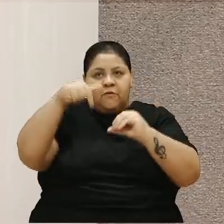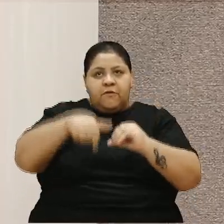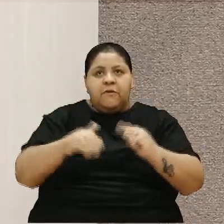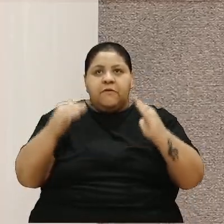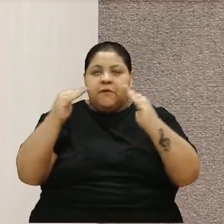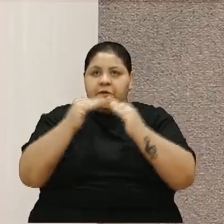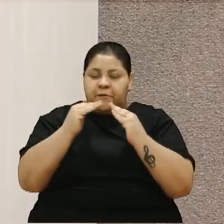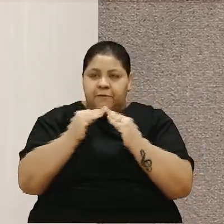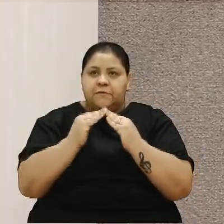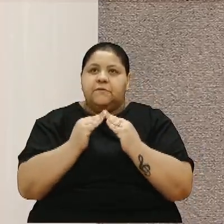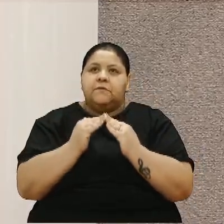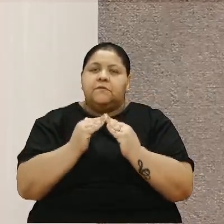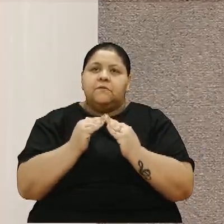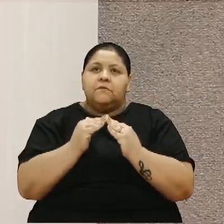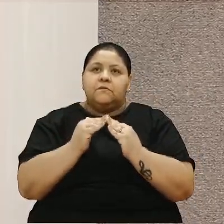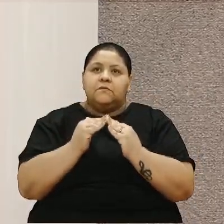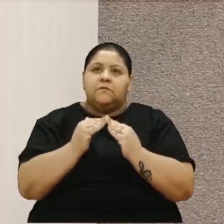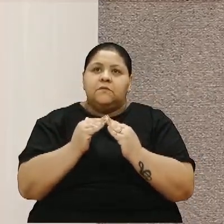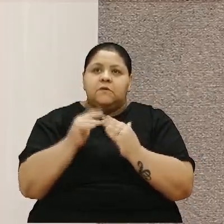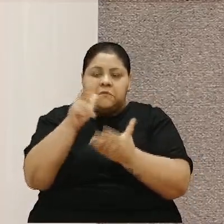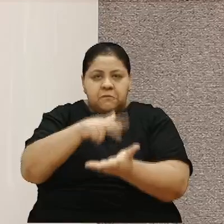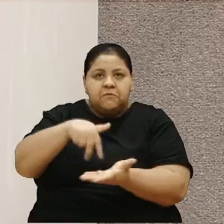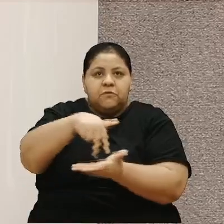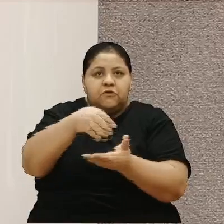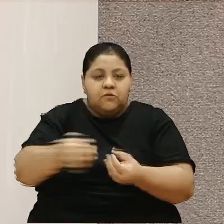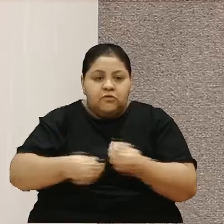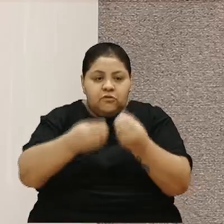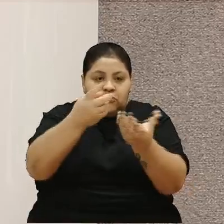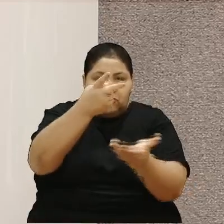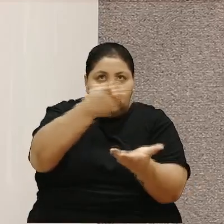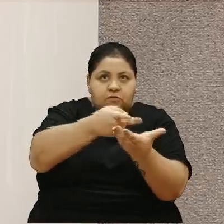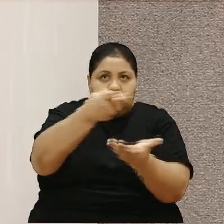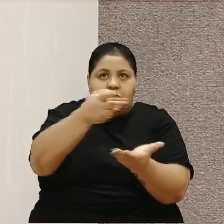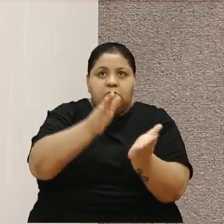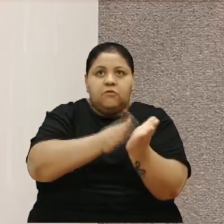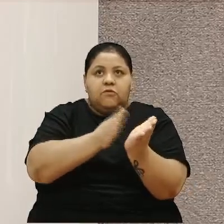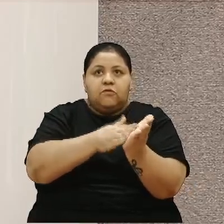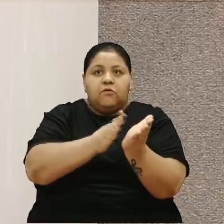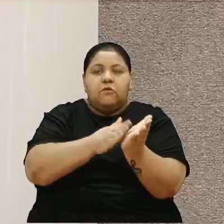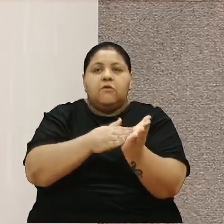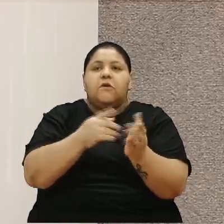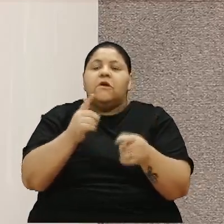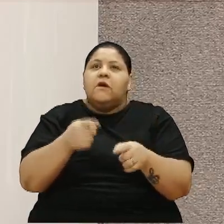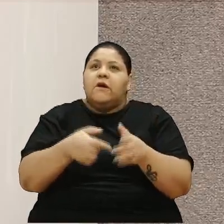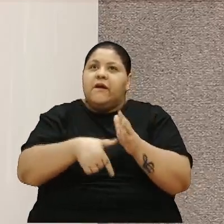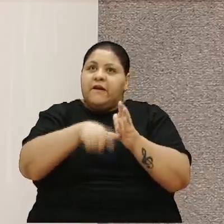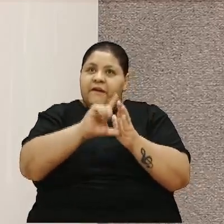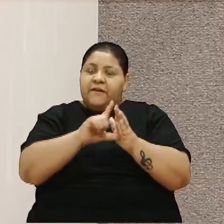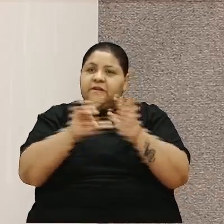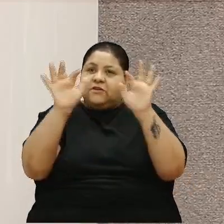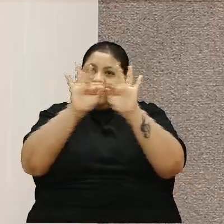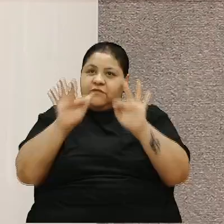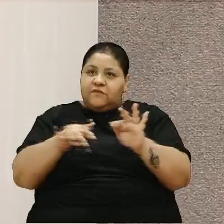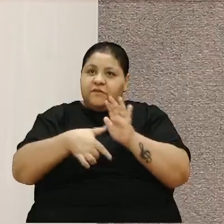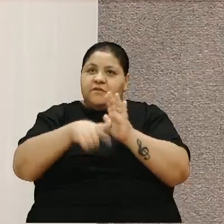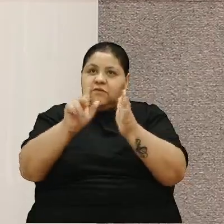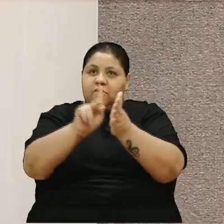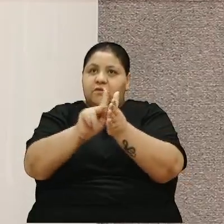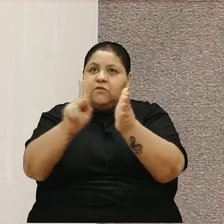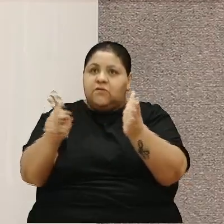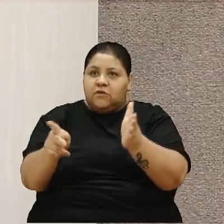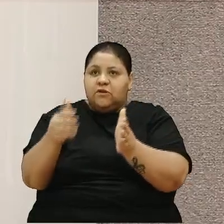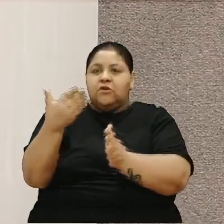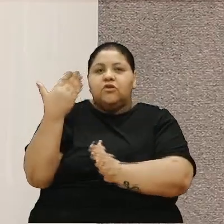será protagonista, né, na entrega desse título proposto pelo nosso mandato. Fiquei feliz porque antes mesmo da cerimônia acontecer, o Jornal Pioneiro tomou